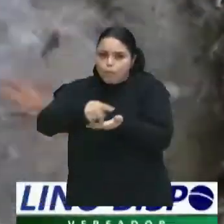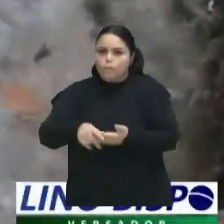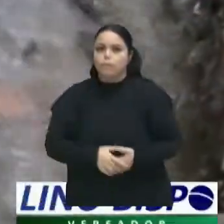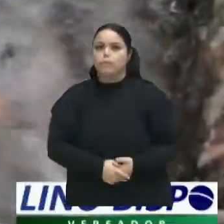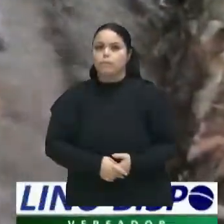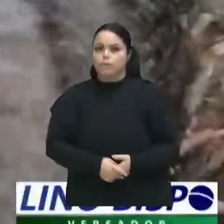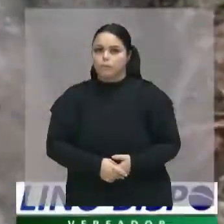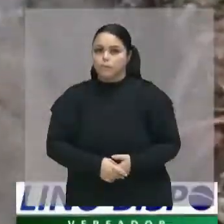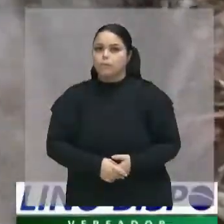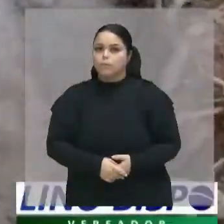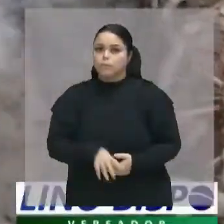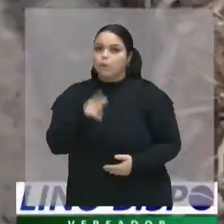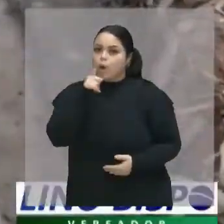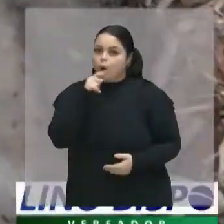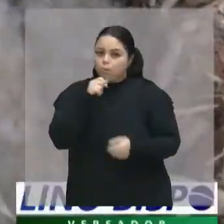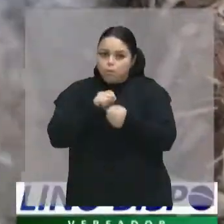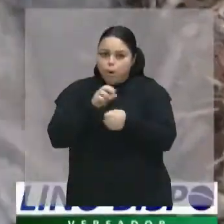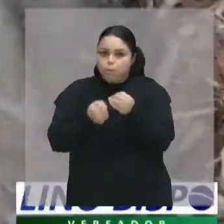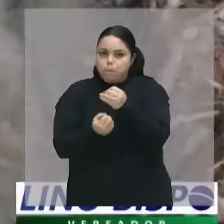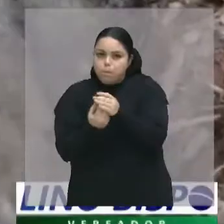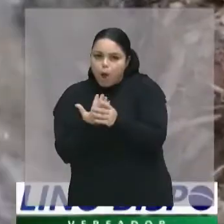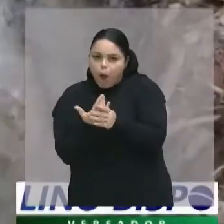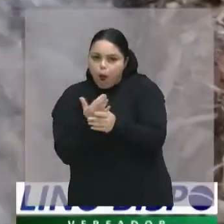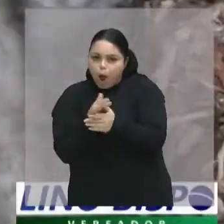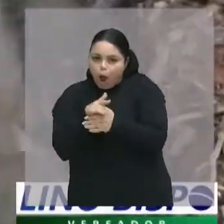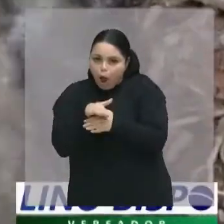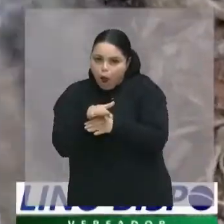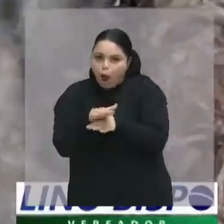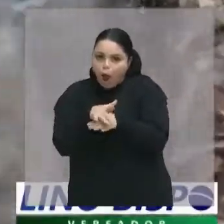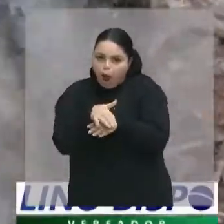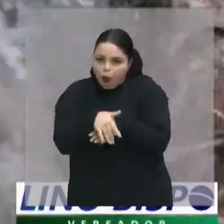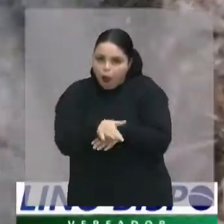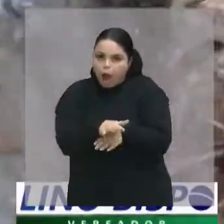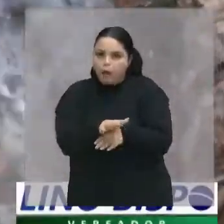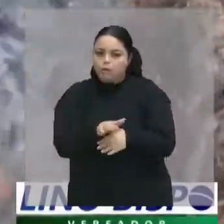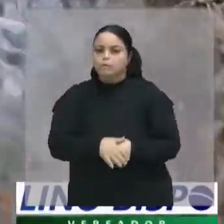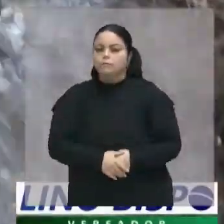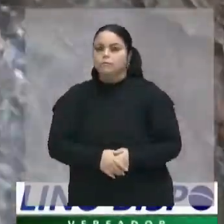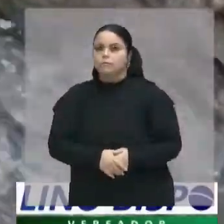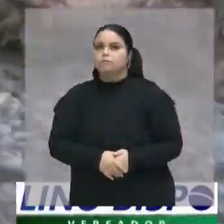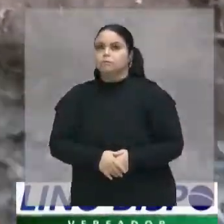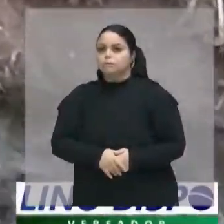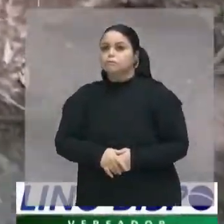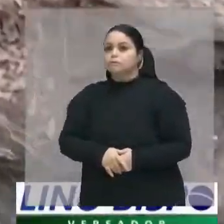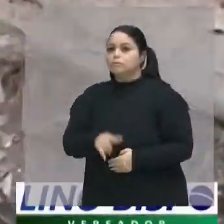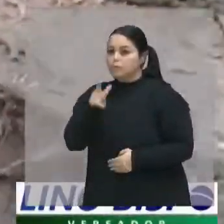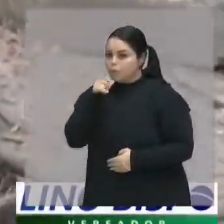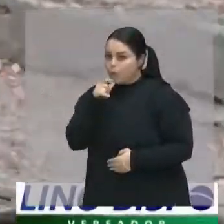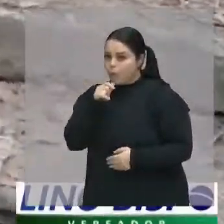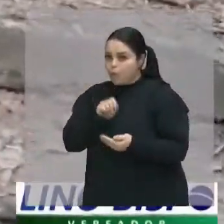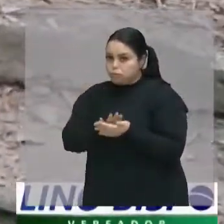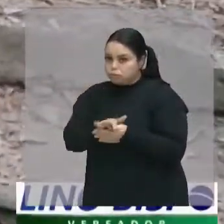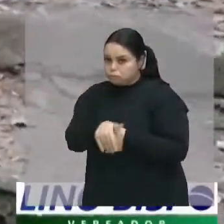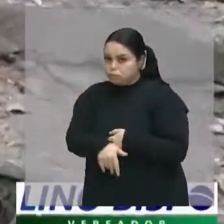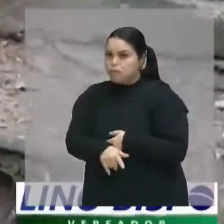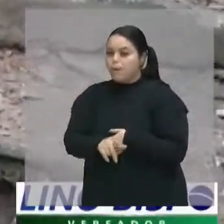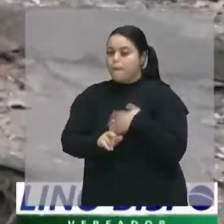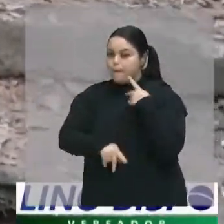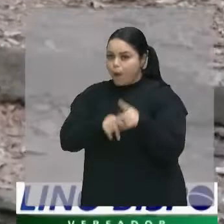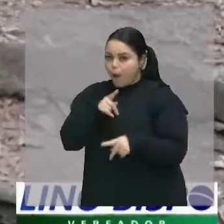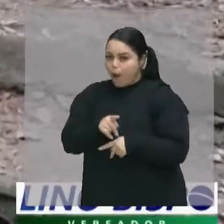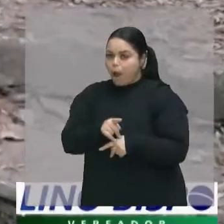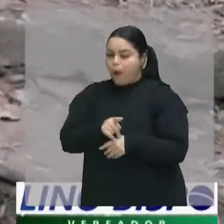ó. Ela está brotando aqui. Então, toda essa parte de cima está protegendo. Até, atenção ao pessoal